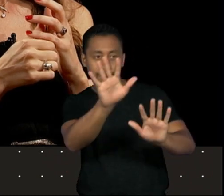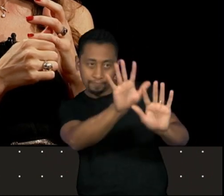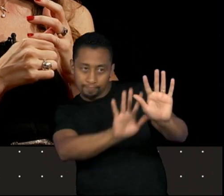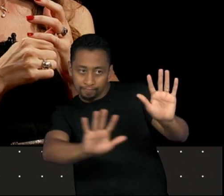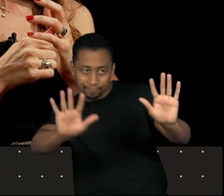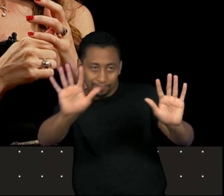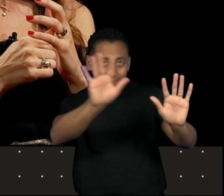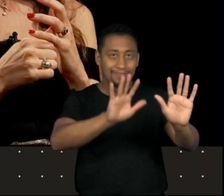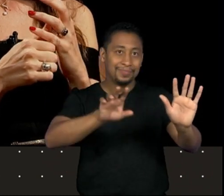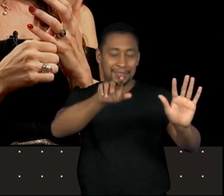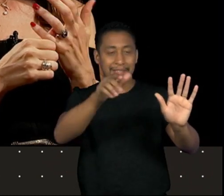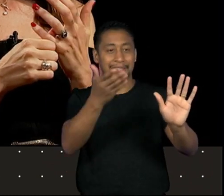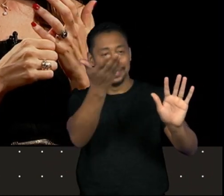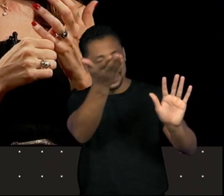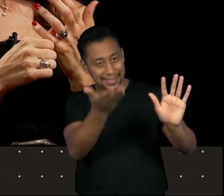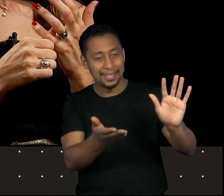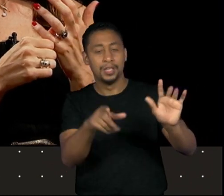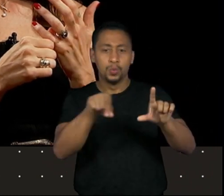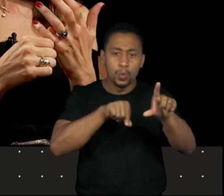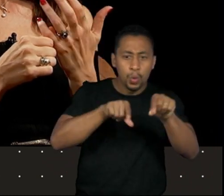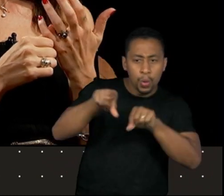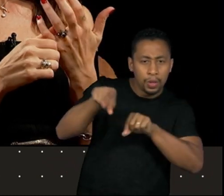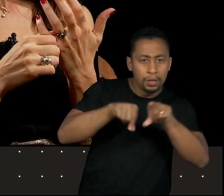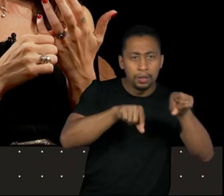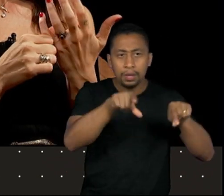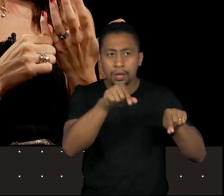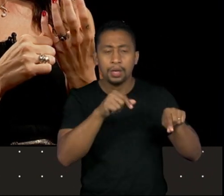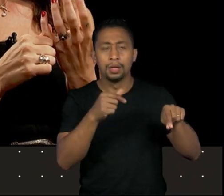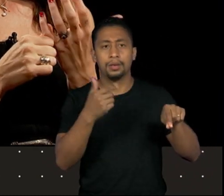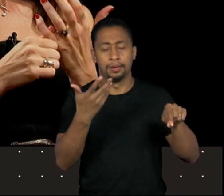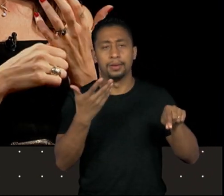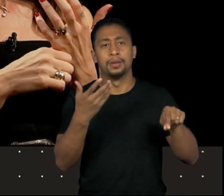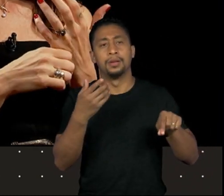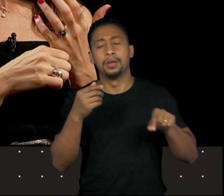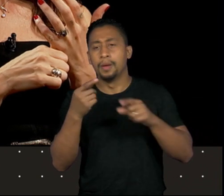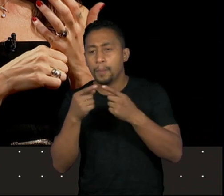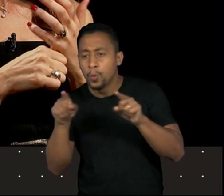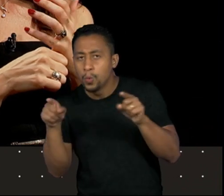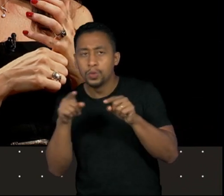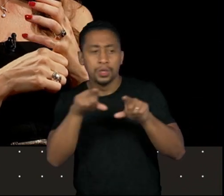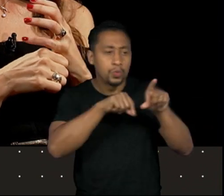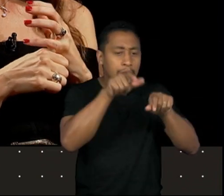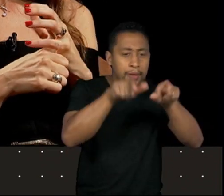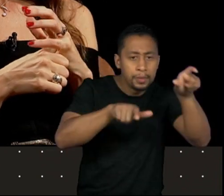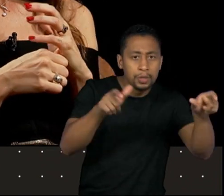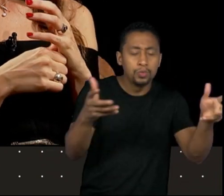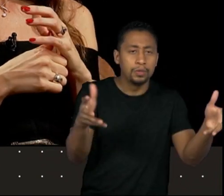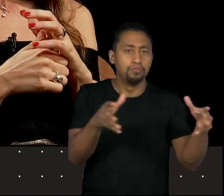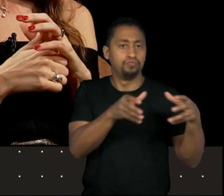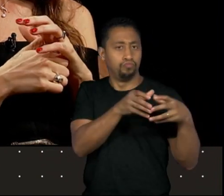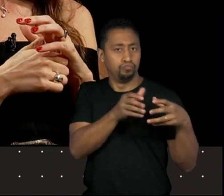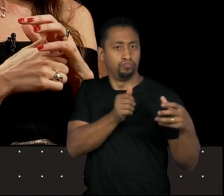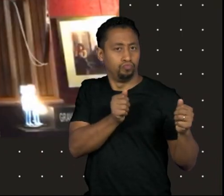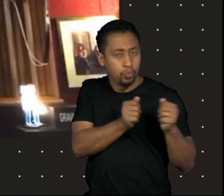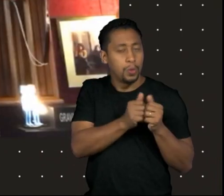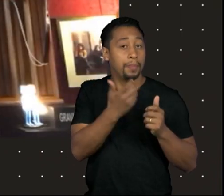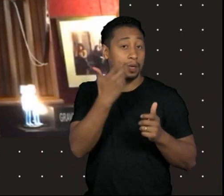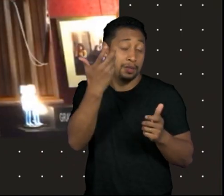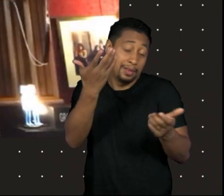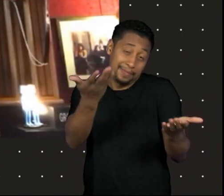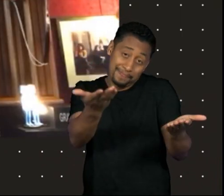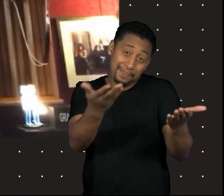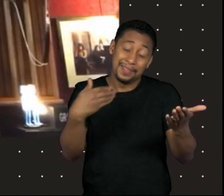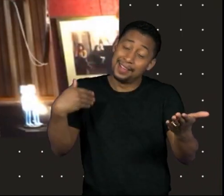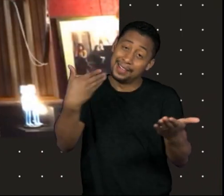quanto a escolha das músicas, dos músicos que acompanham, etc. E aí, tá aí. Até hoje, cada